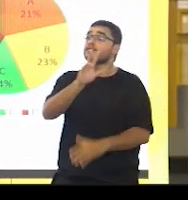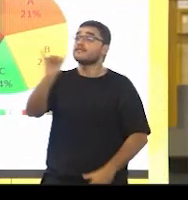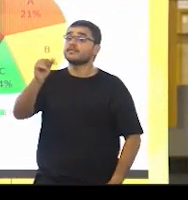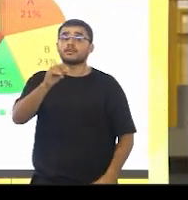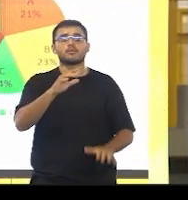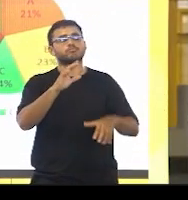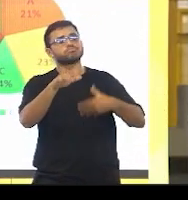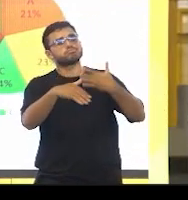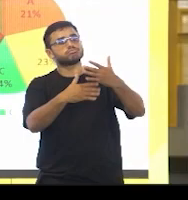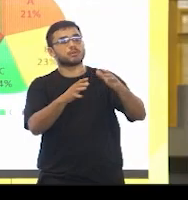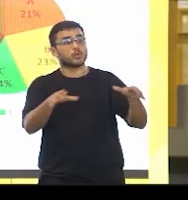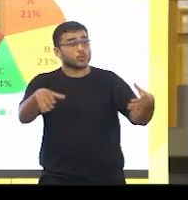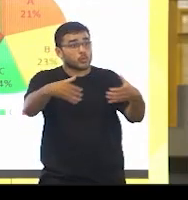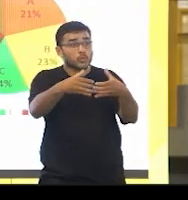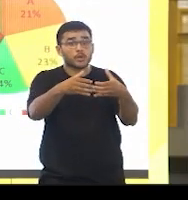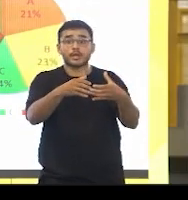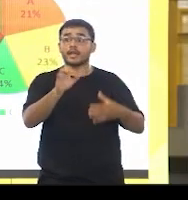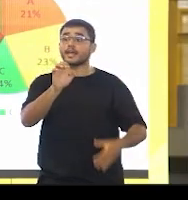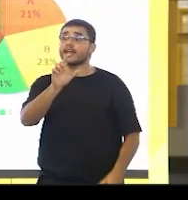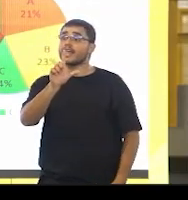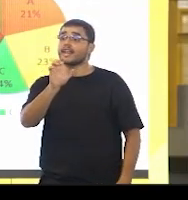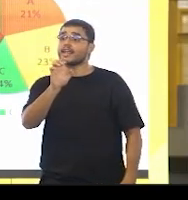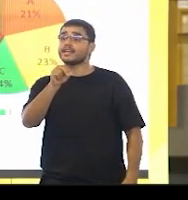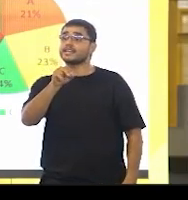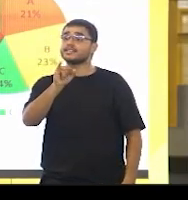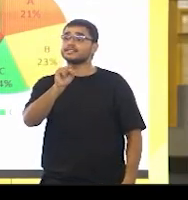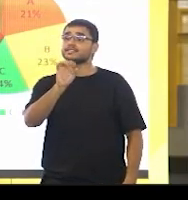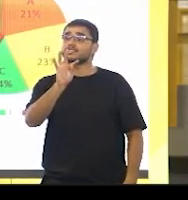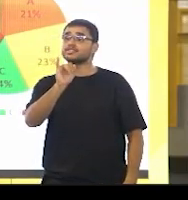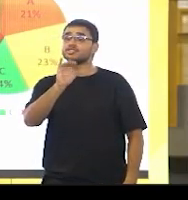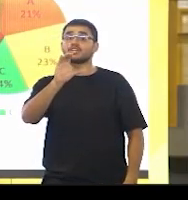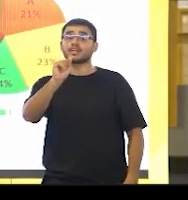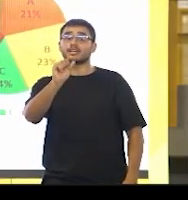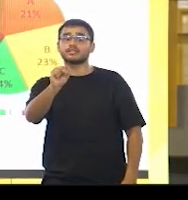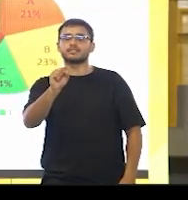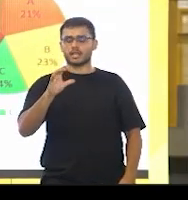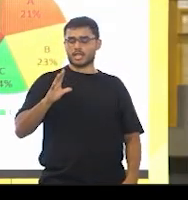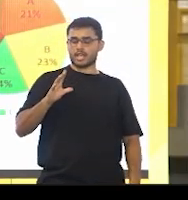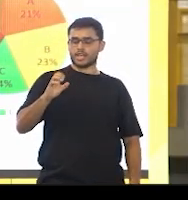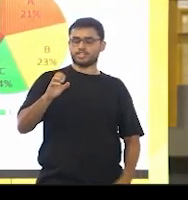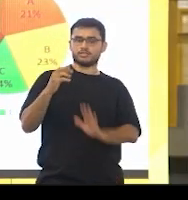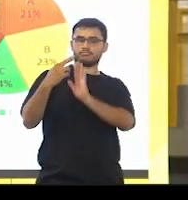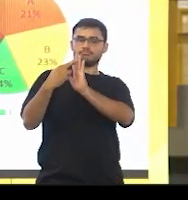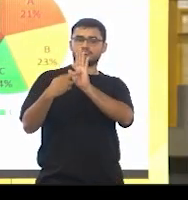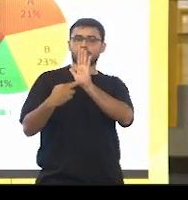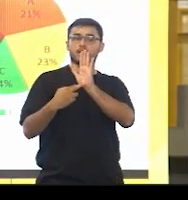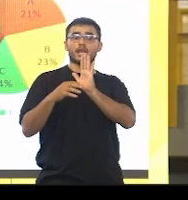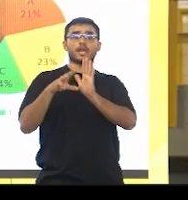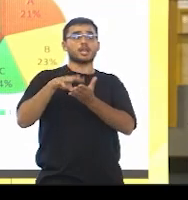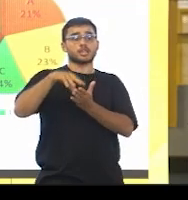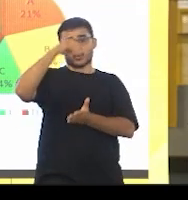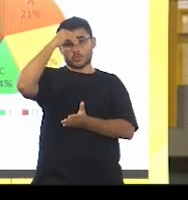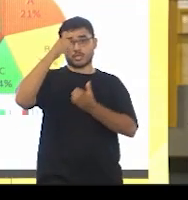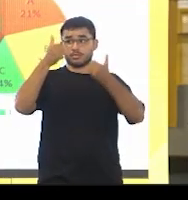escolas helenísticas, que vão criar o quê? Teorias éticas. Ei, rapidinho, ó.